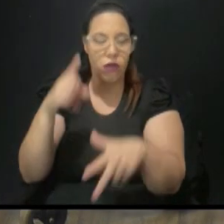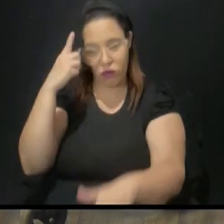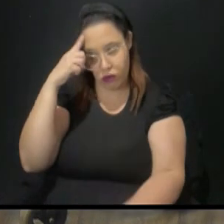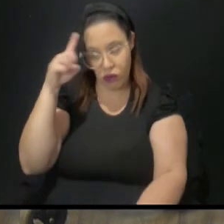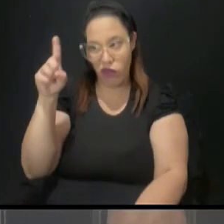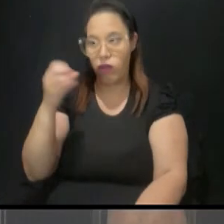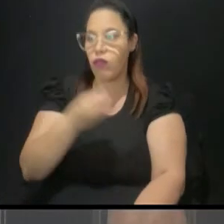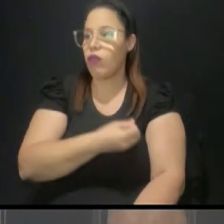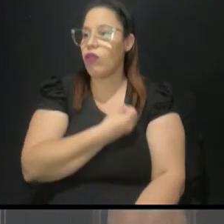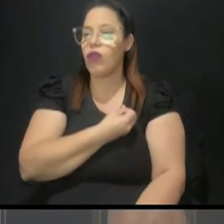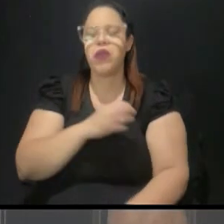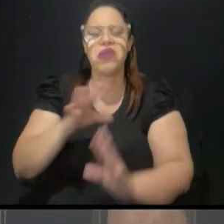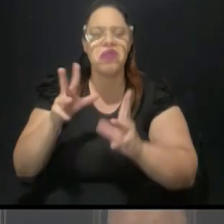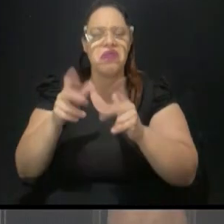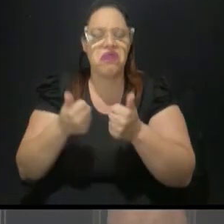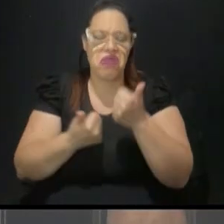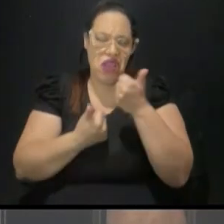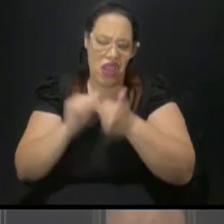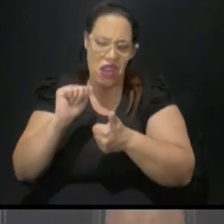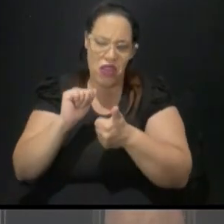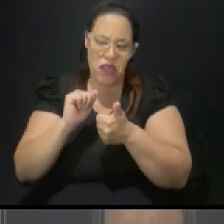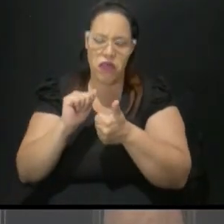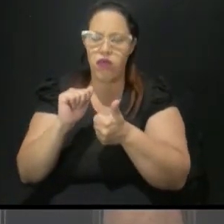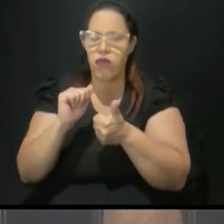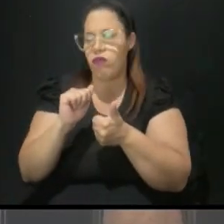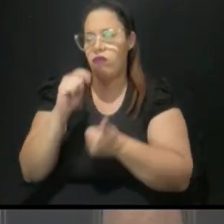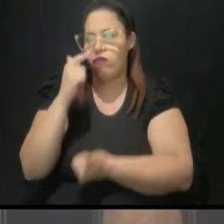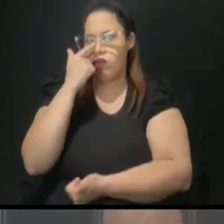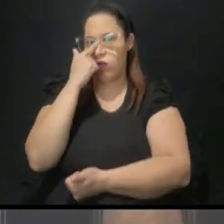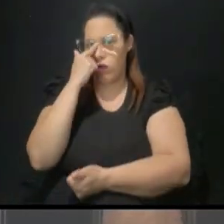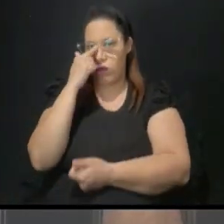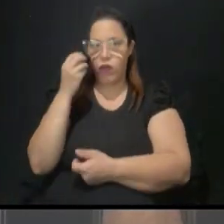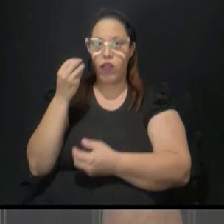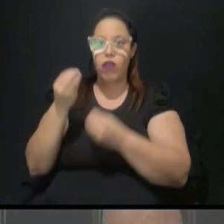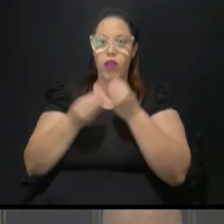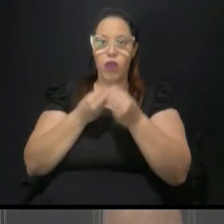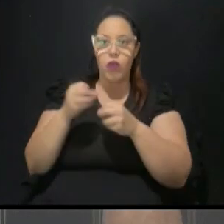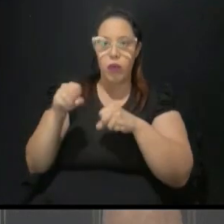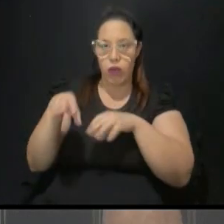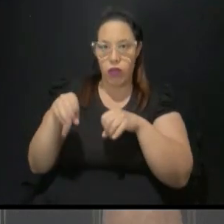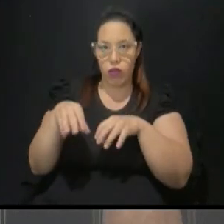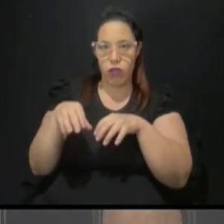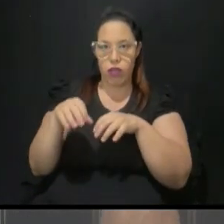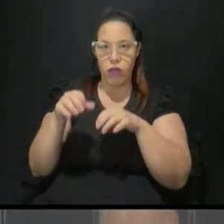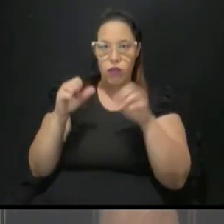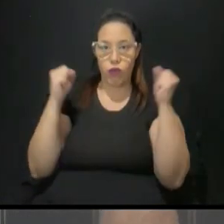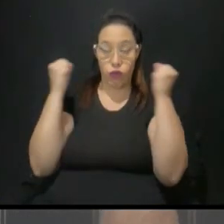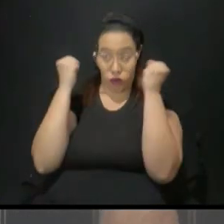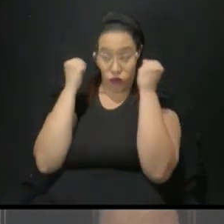esportes. Tá. Né? Então, como na educação física nós temos a perspectiva